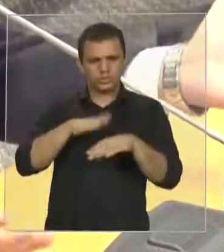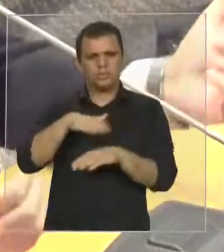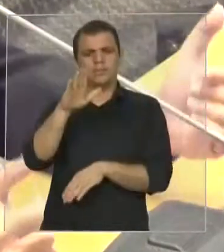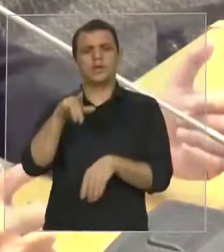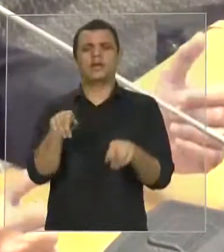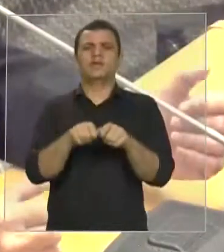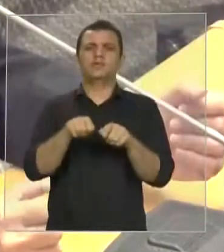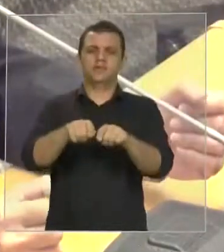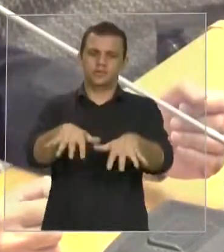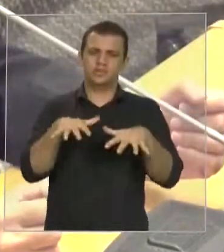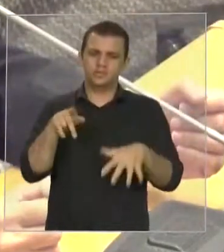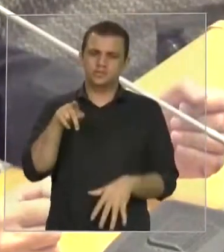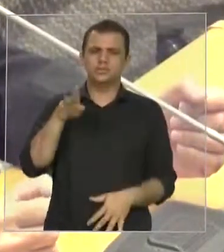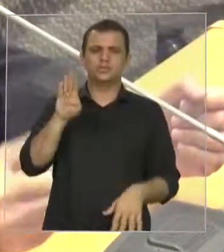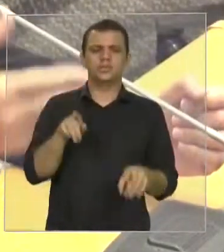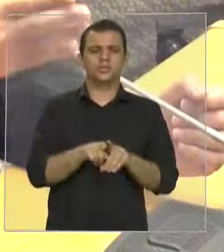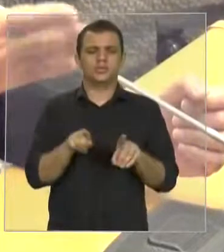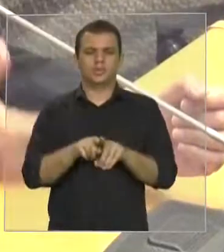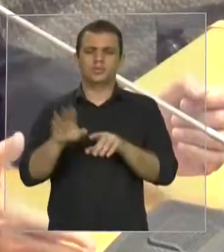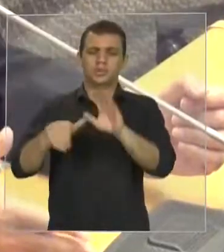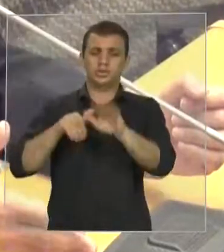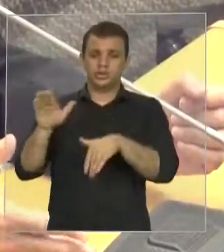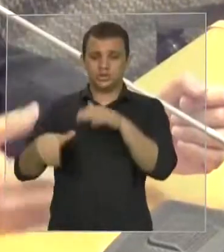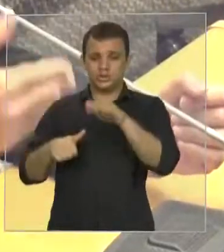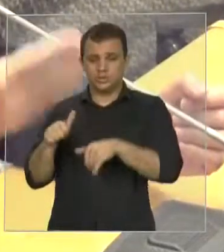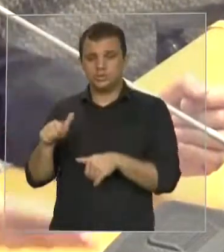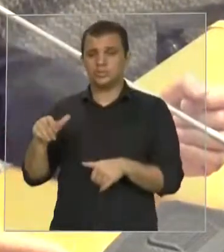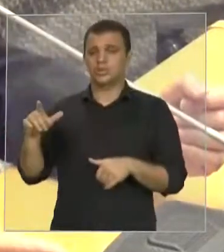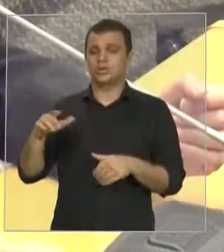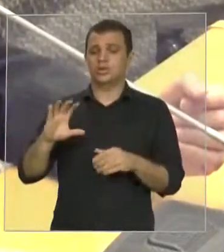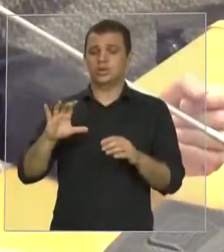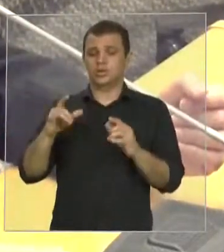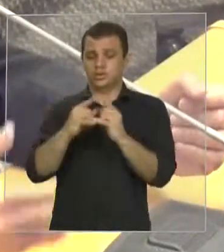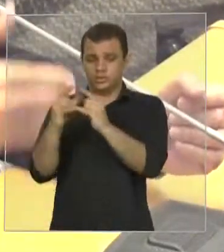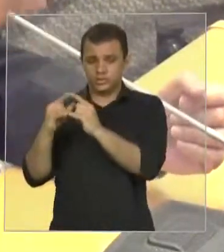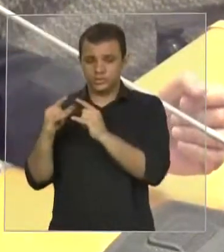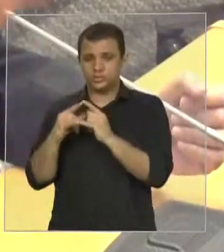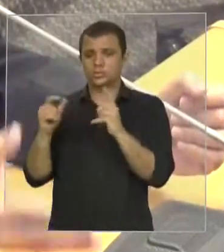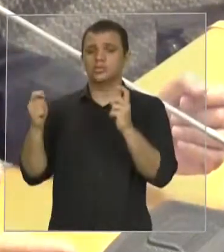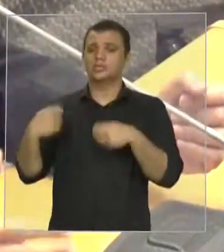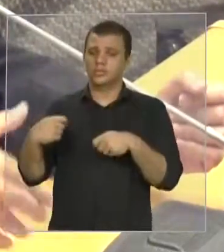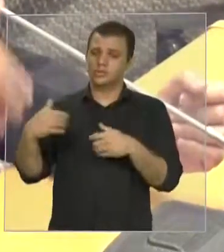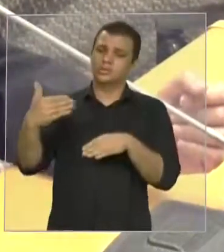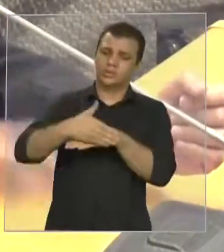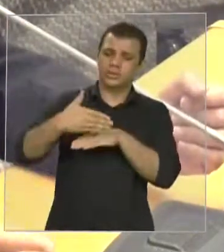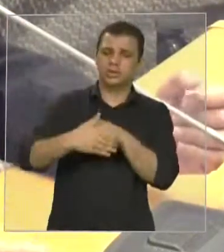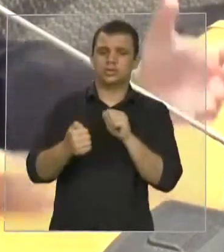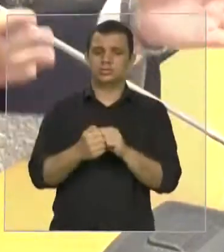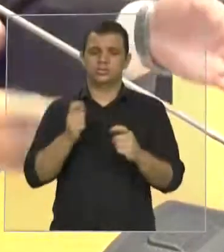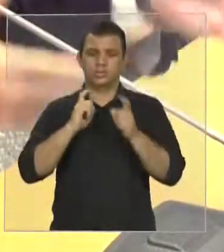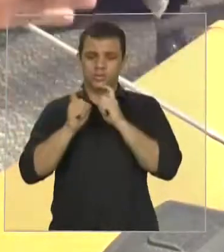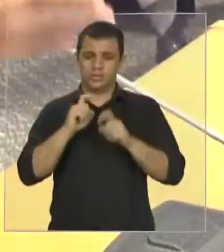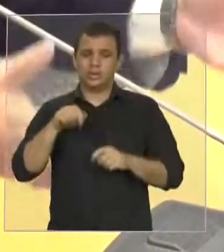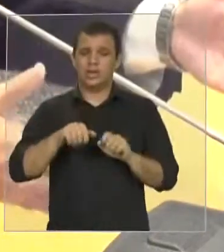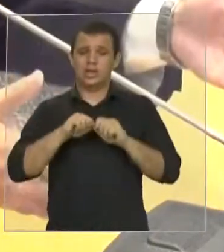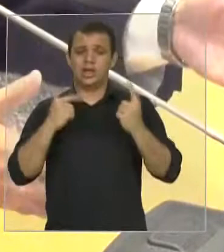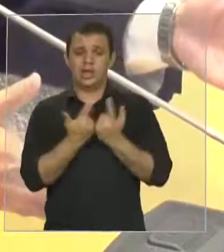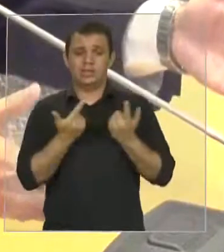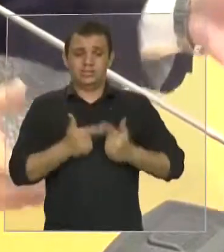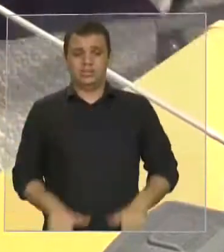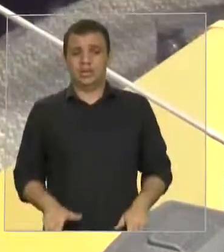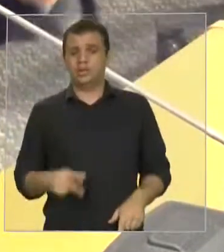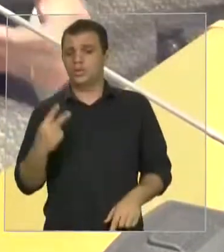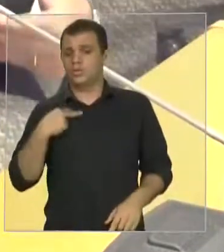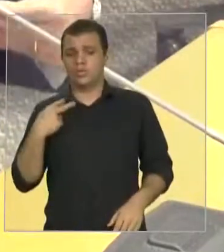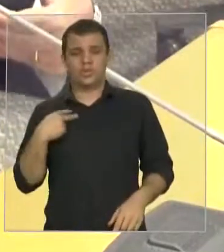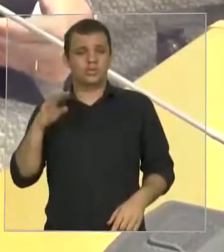a participação desses órgãos que são fundamentais. A Assembleia Legislativa não pode deixar de participar, o Ministério Público, o Tribunal de Contas e até mais representantes